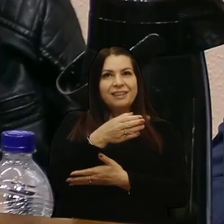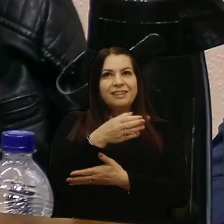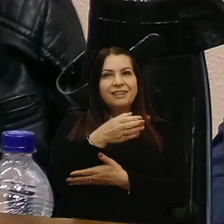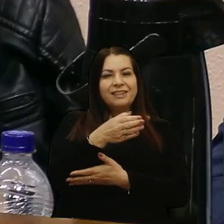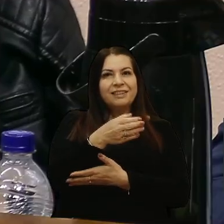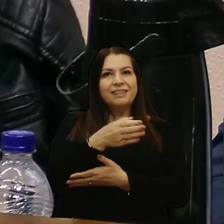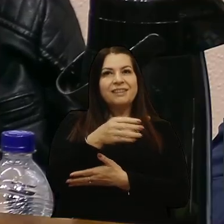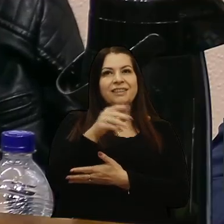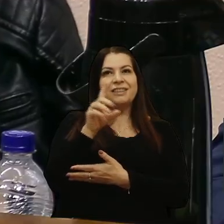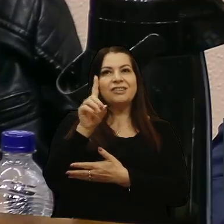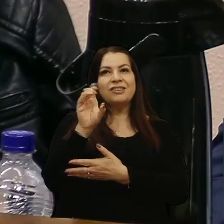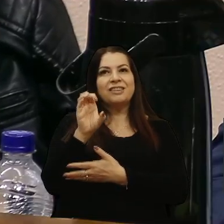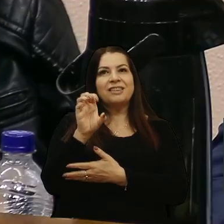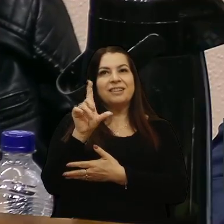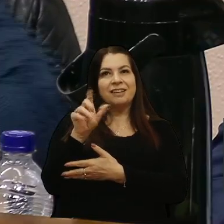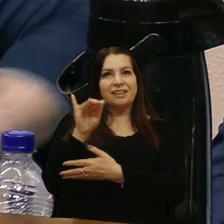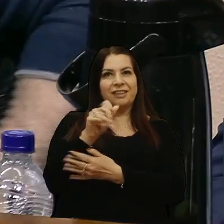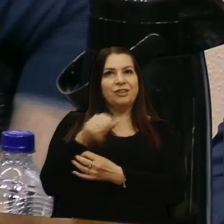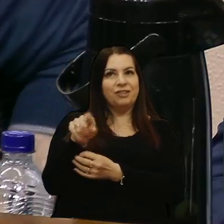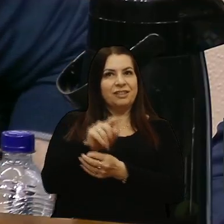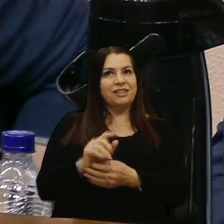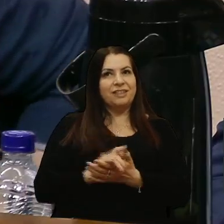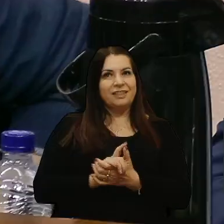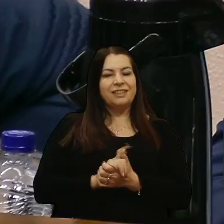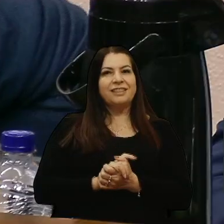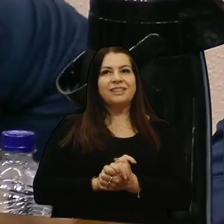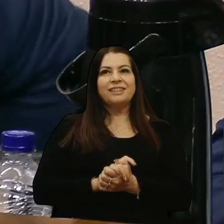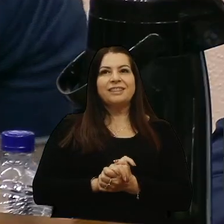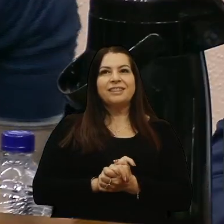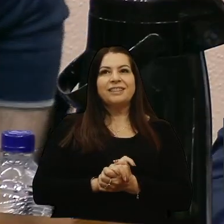Valdemar de Lima, desculpe. Valdemar da Costa.